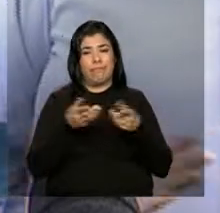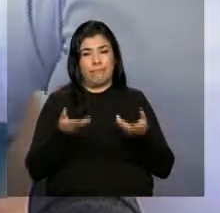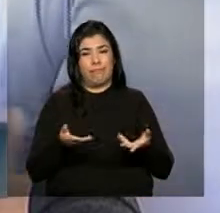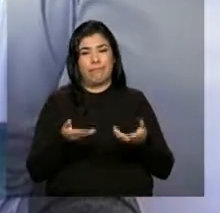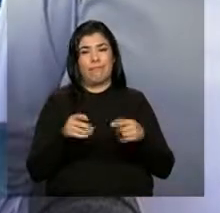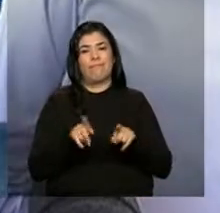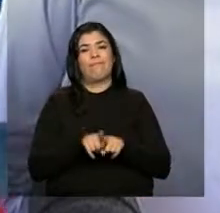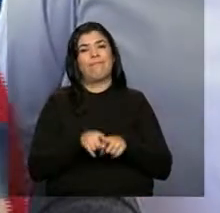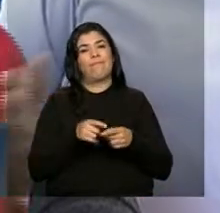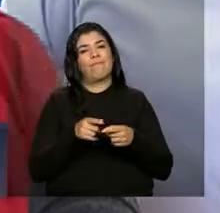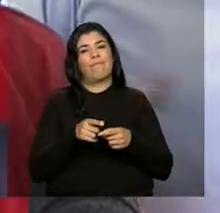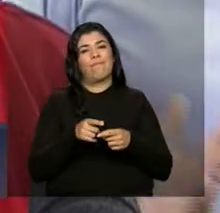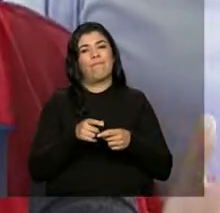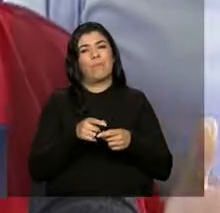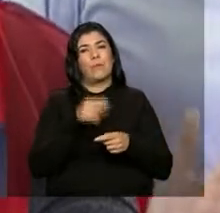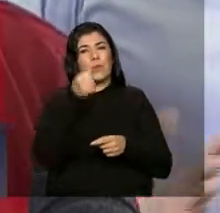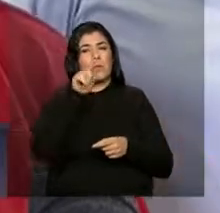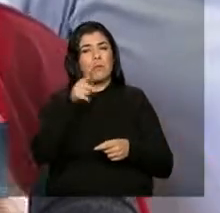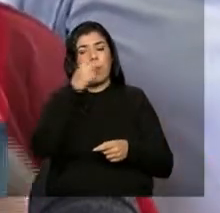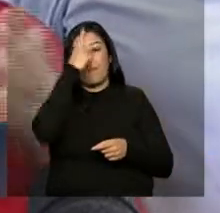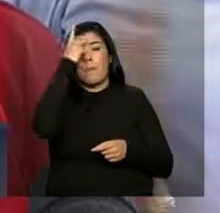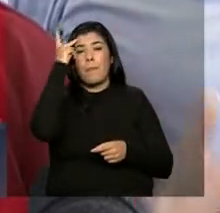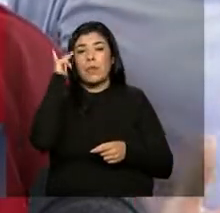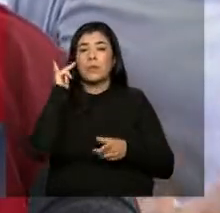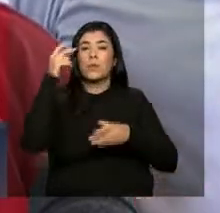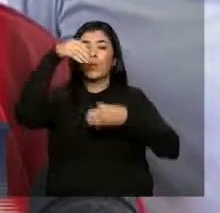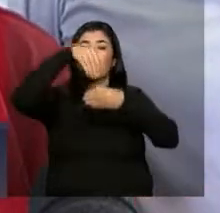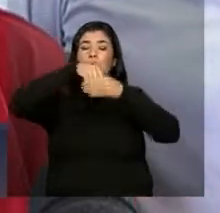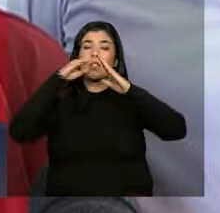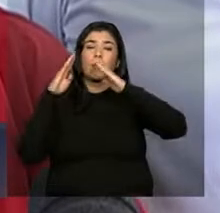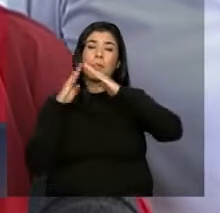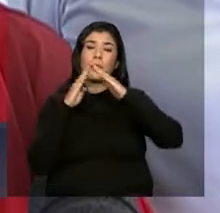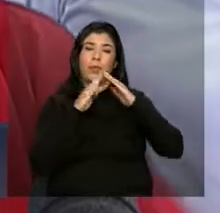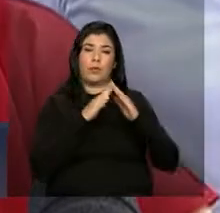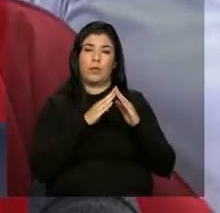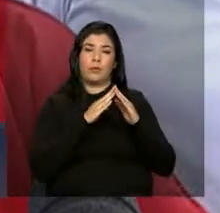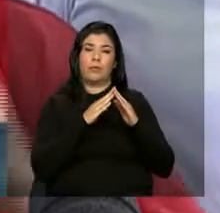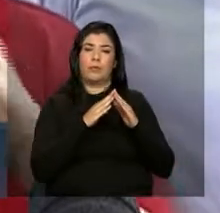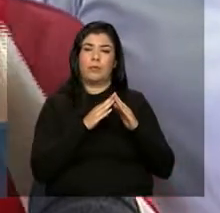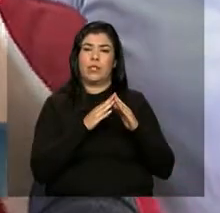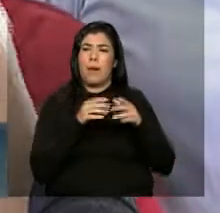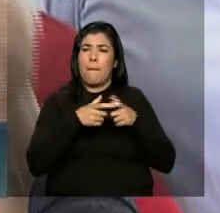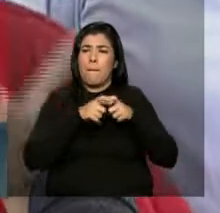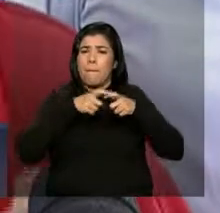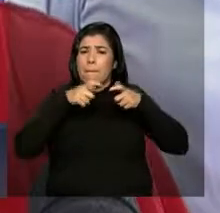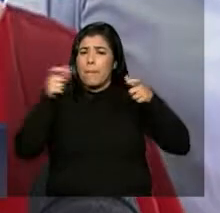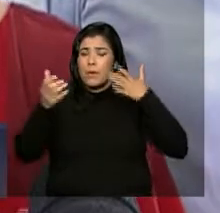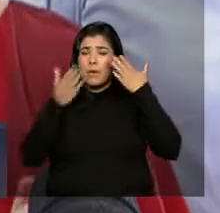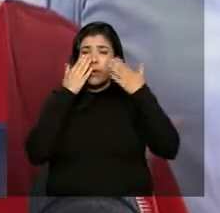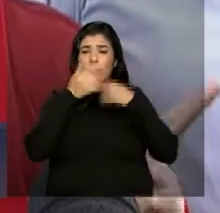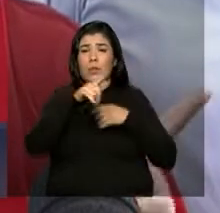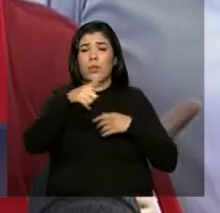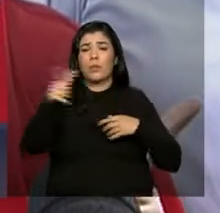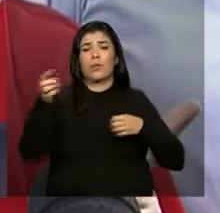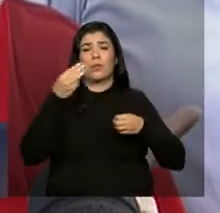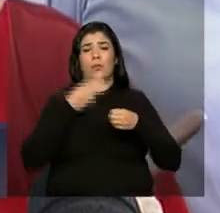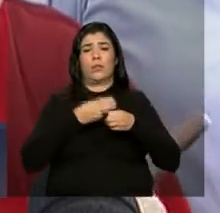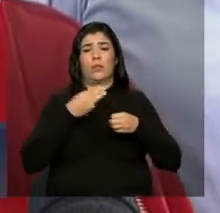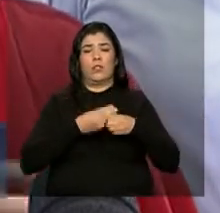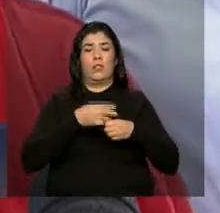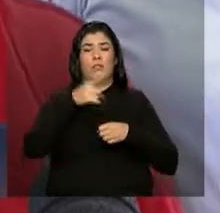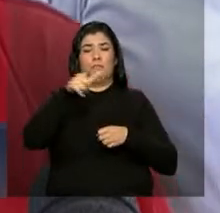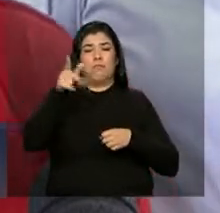moradias. Então, 6 mil pessoas, desculpa, 6 mil moradores. É maior que muito município por esse país